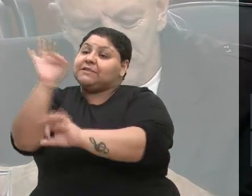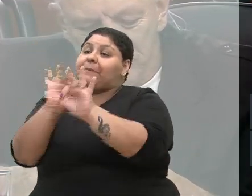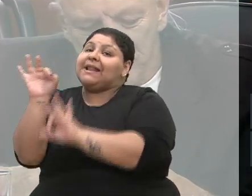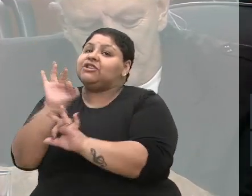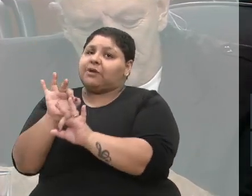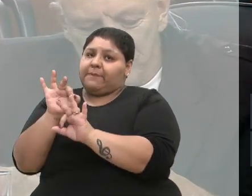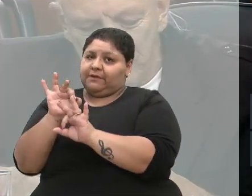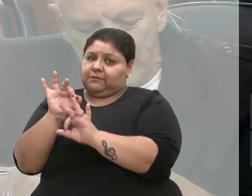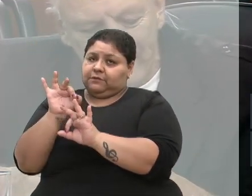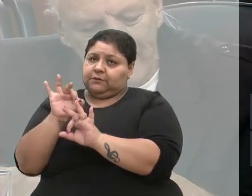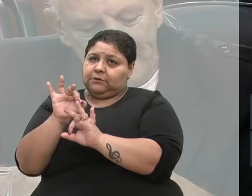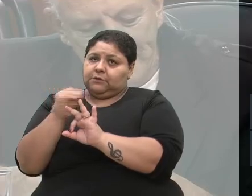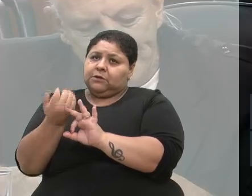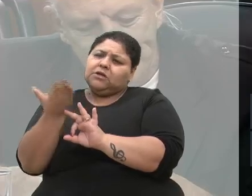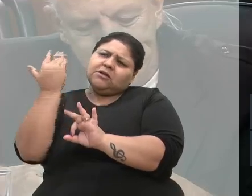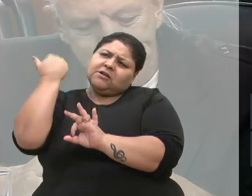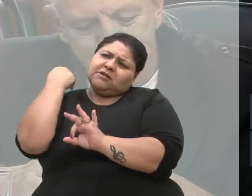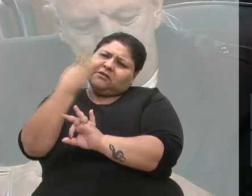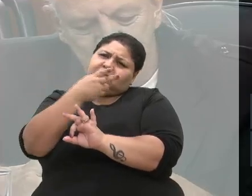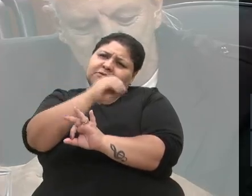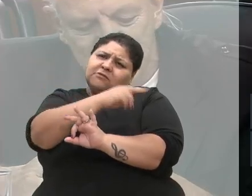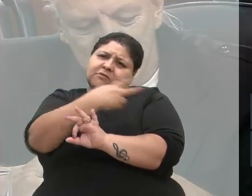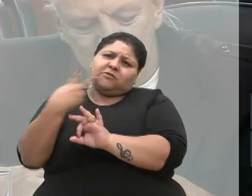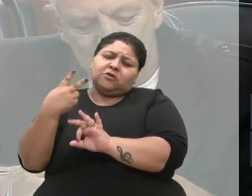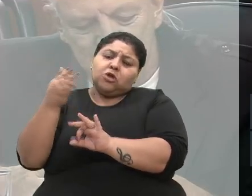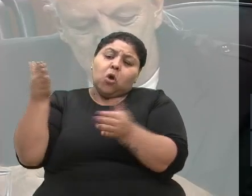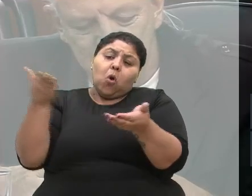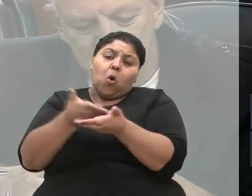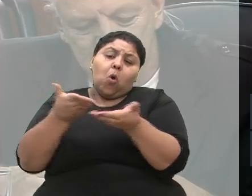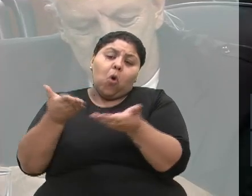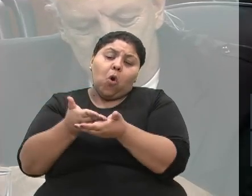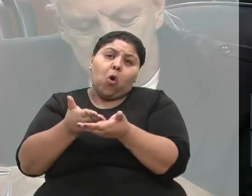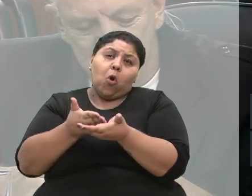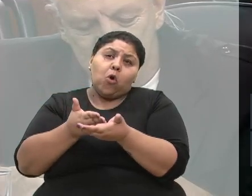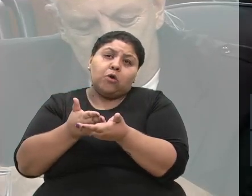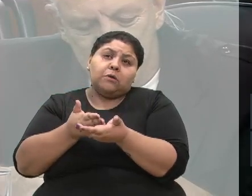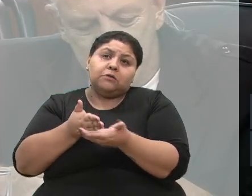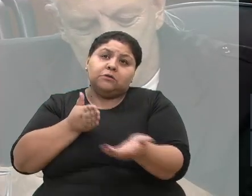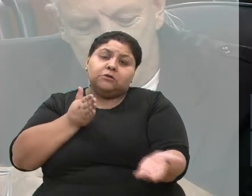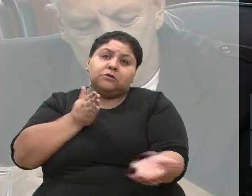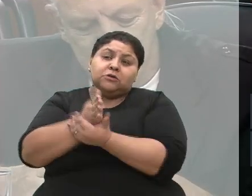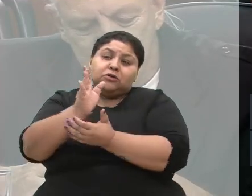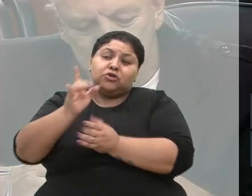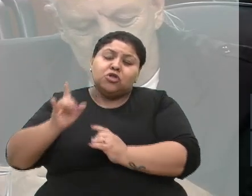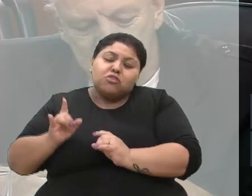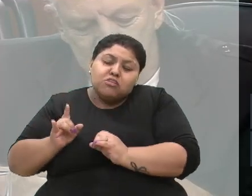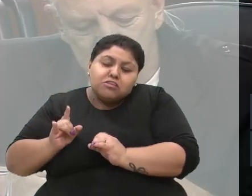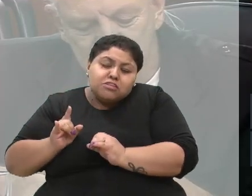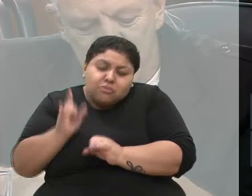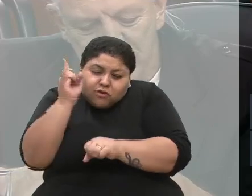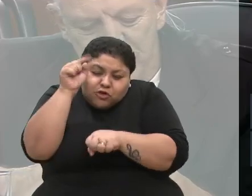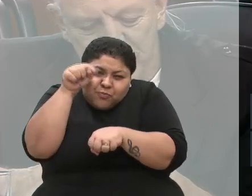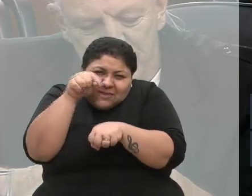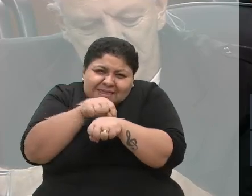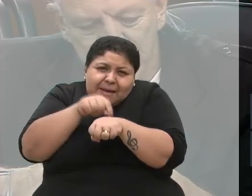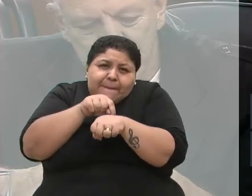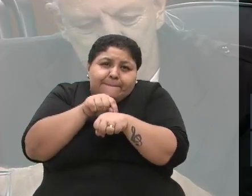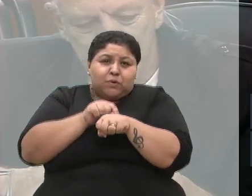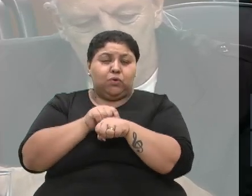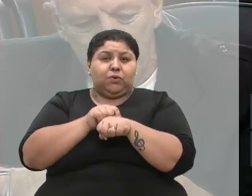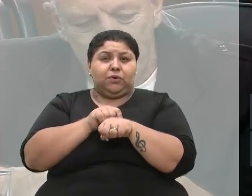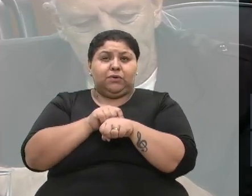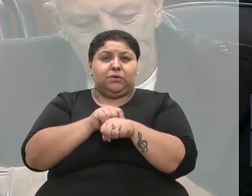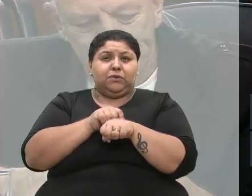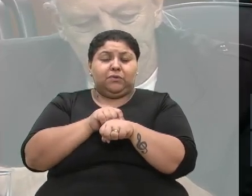planejamento, desde 2022 a gente não estaria agora aprovando, no último segundo, no segundo tempo